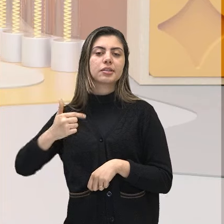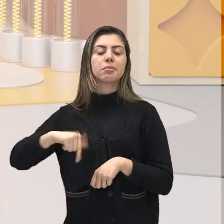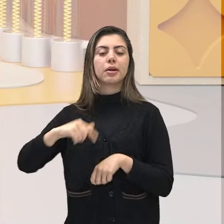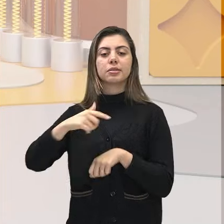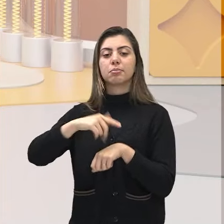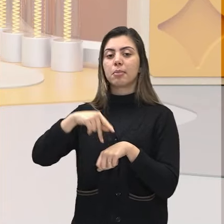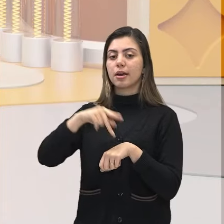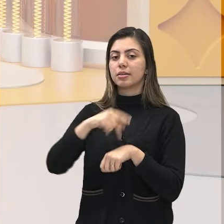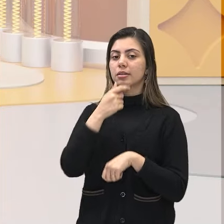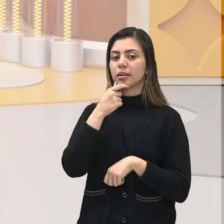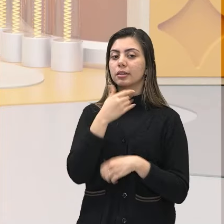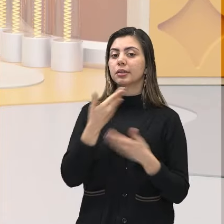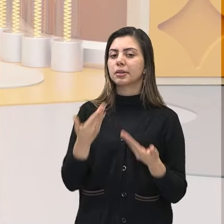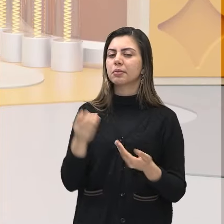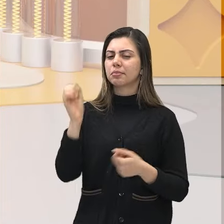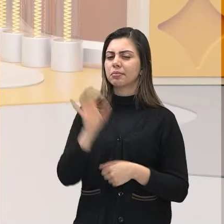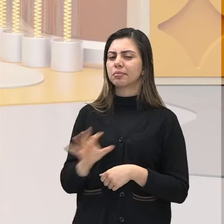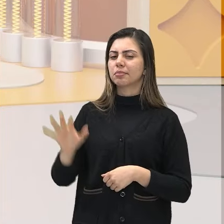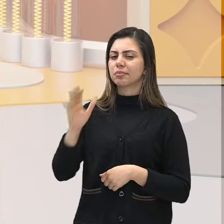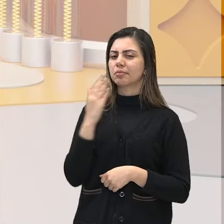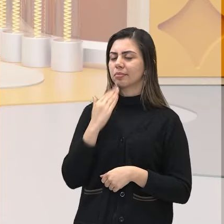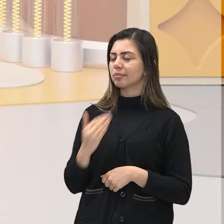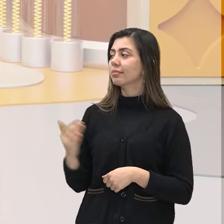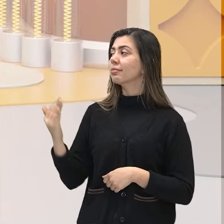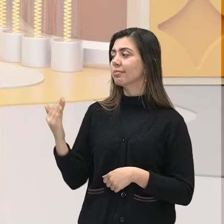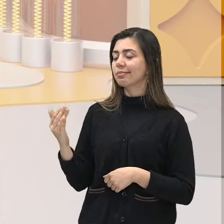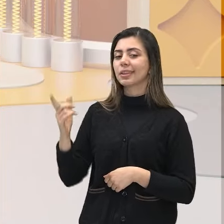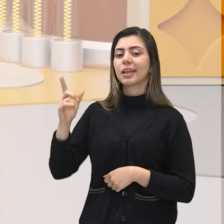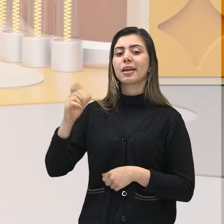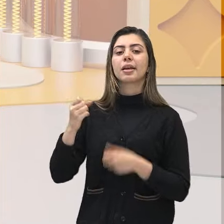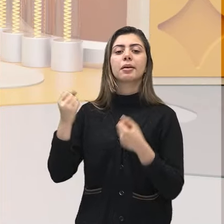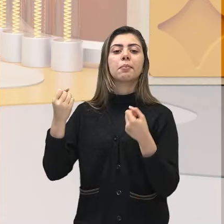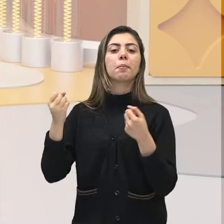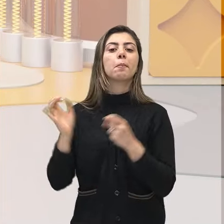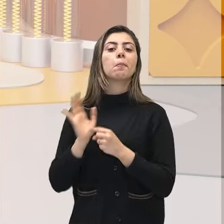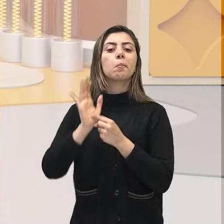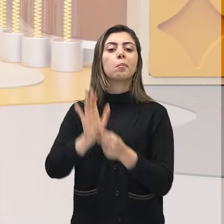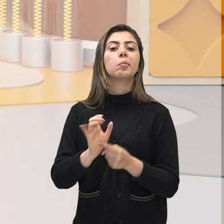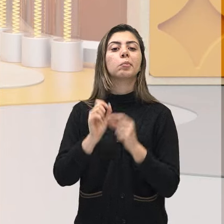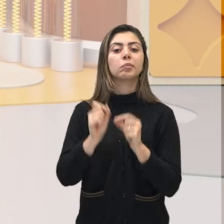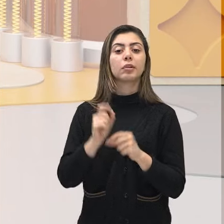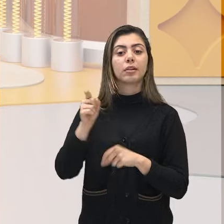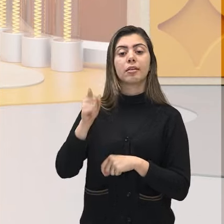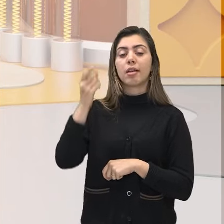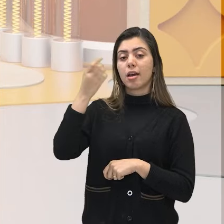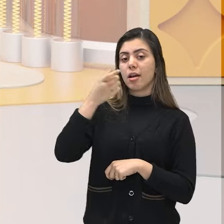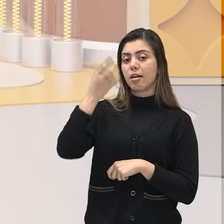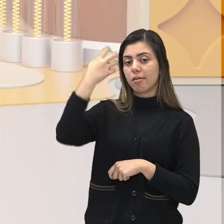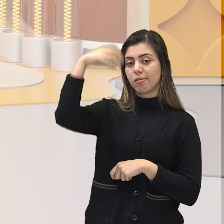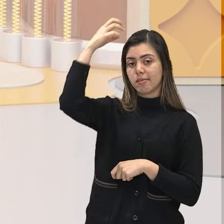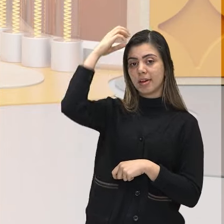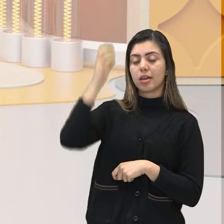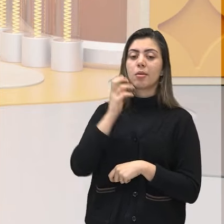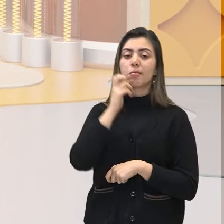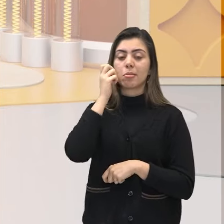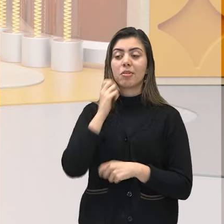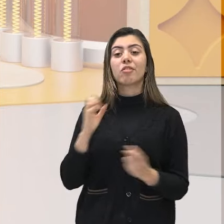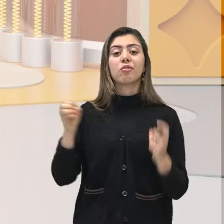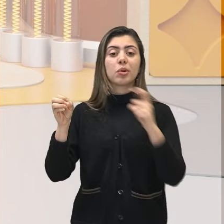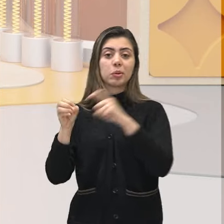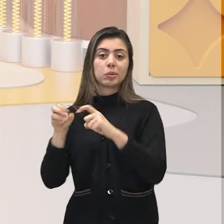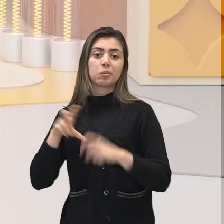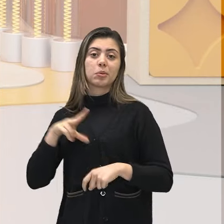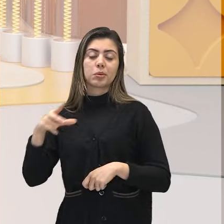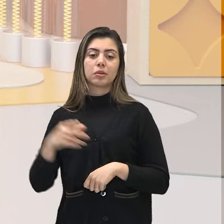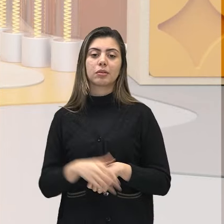uma imagem que mostra a chegada de Dom João de volta a Portugal. Só que